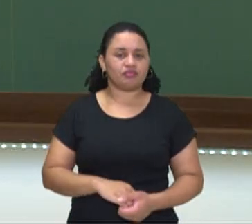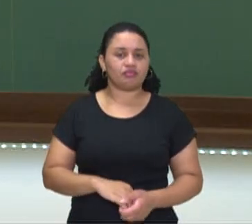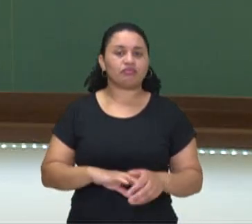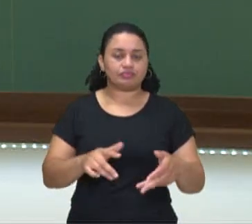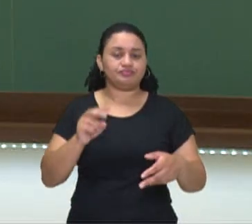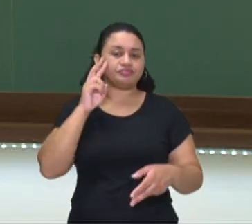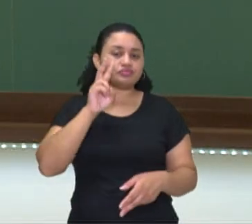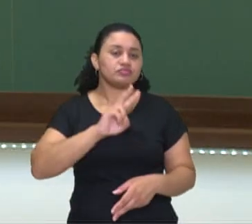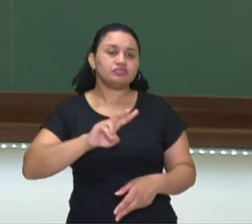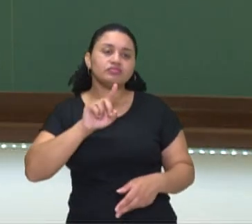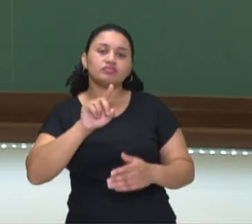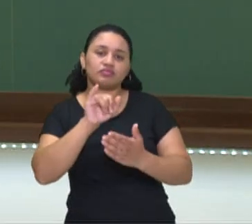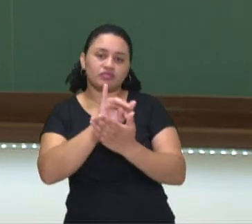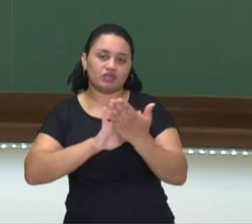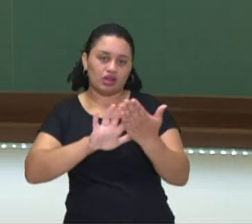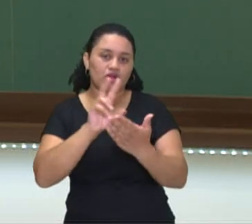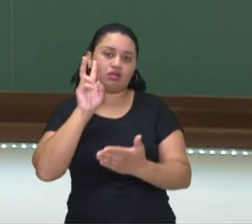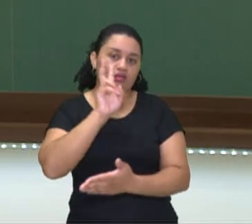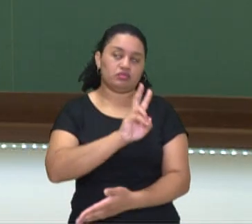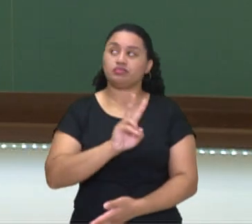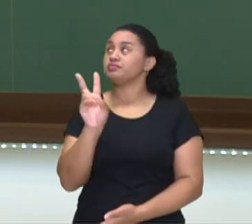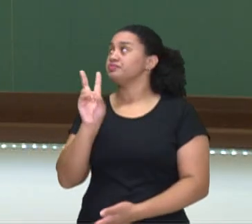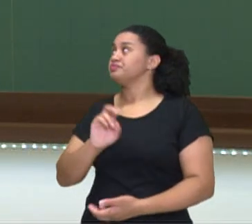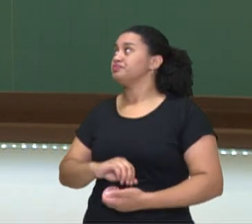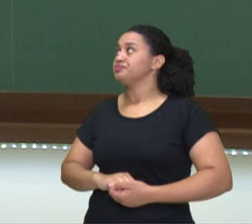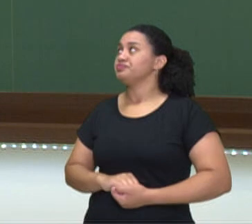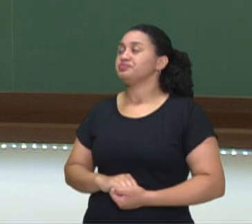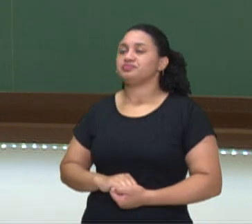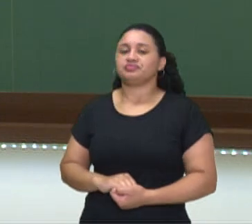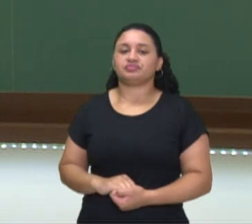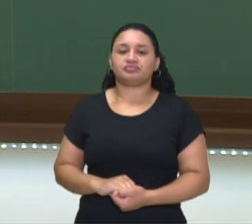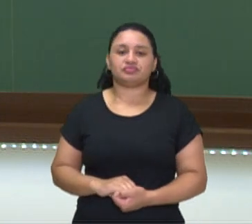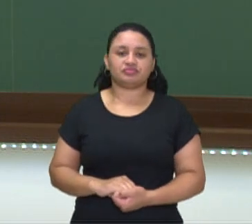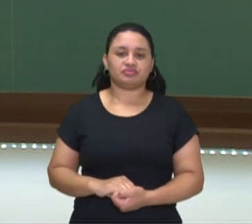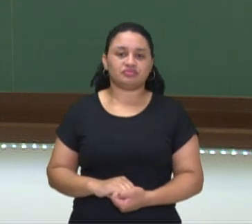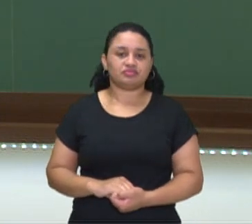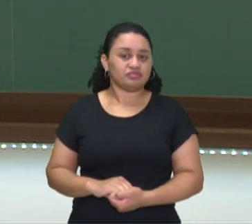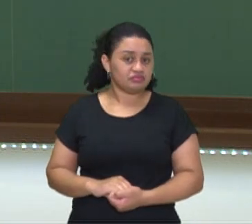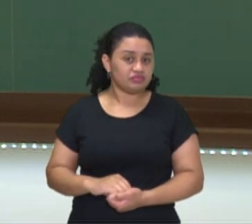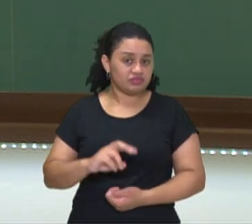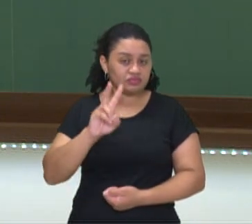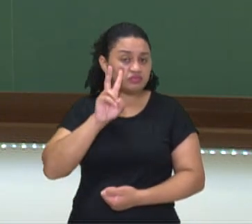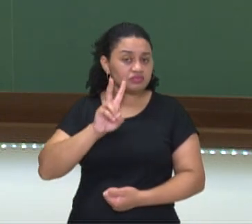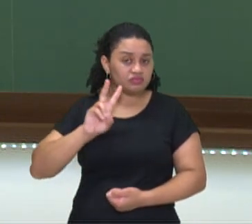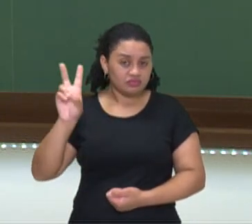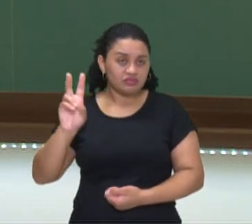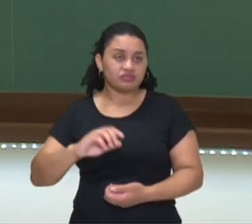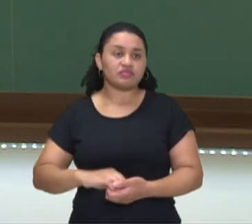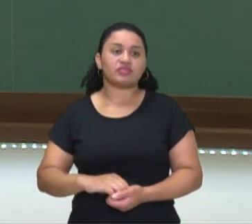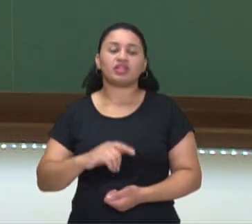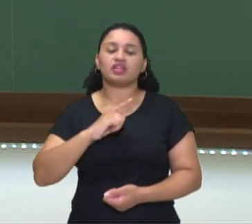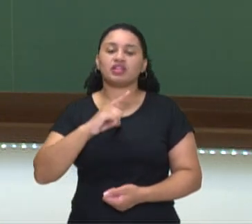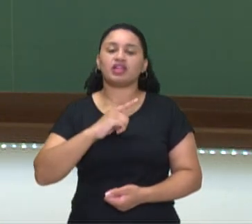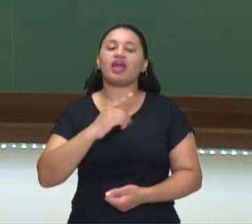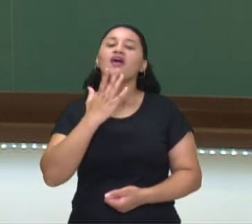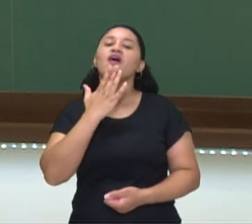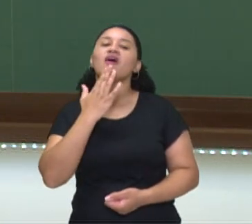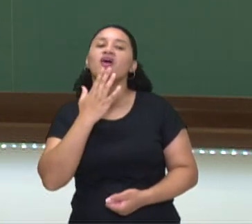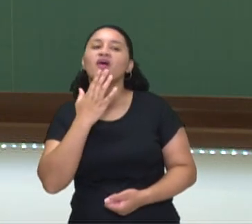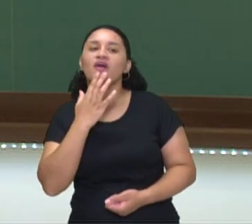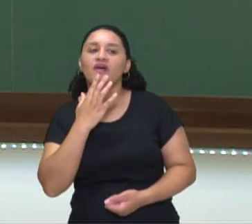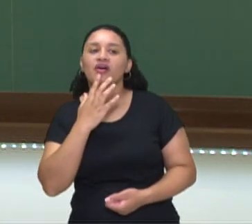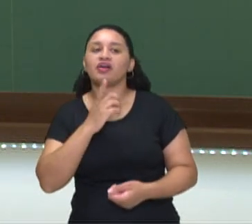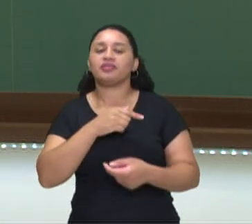essa imagem, né, nós temos aqui as cores primárias, né?